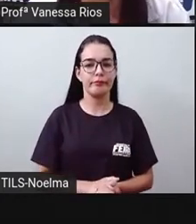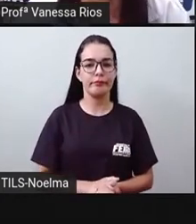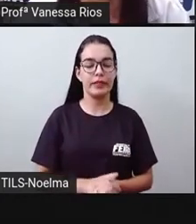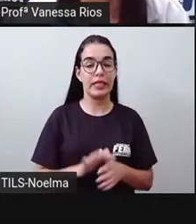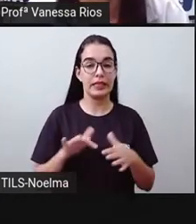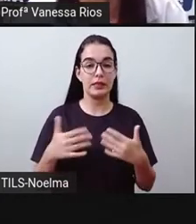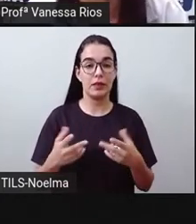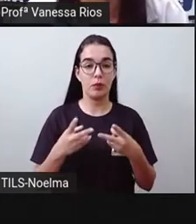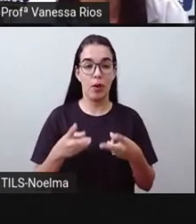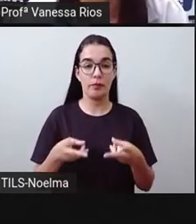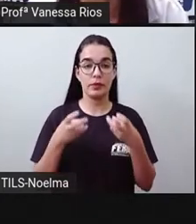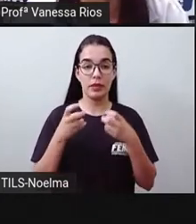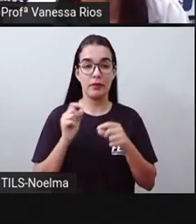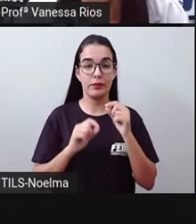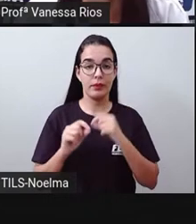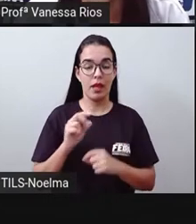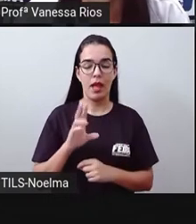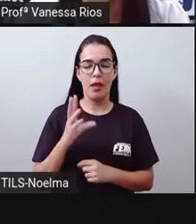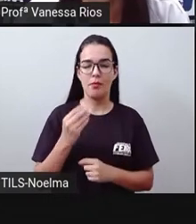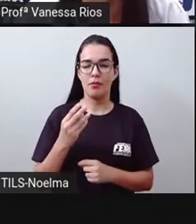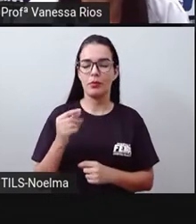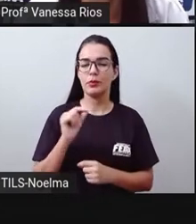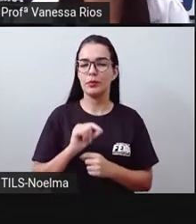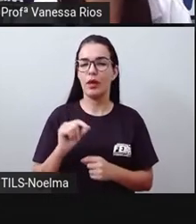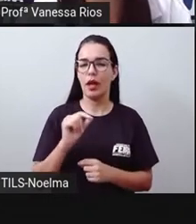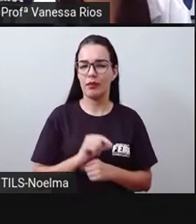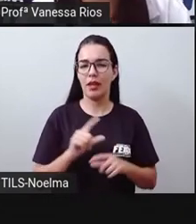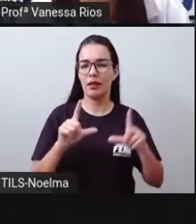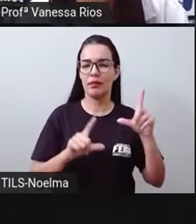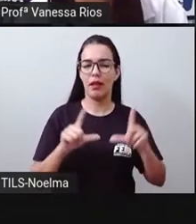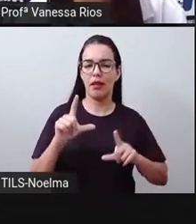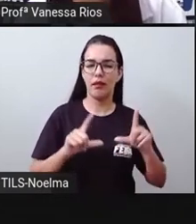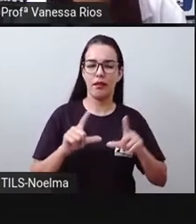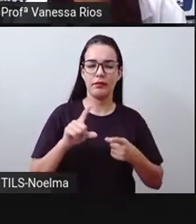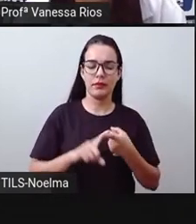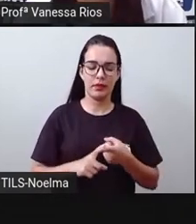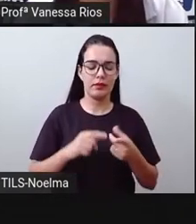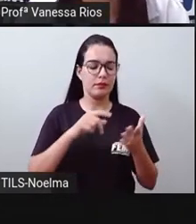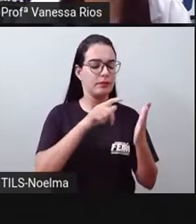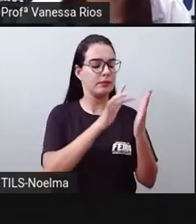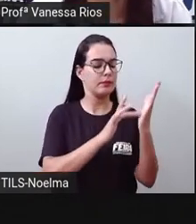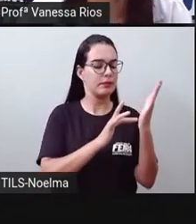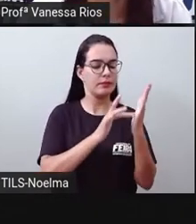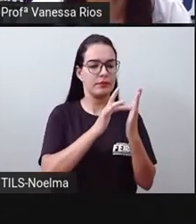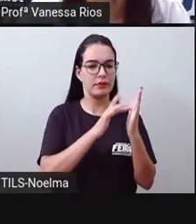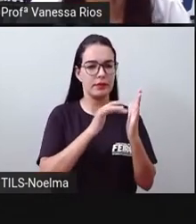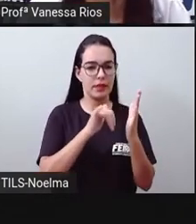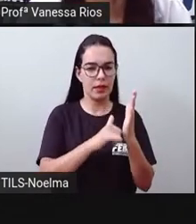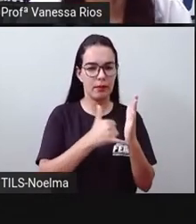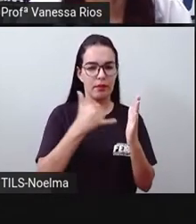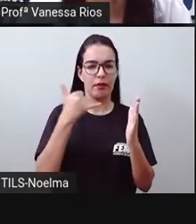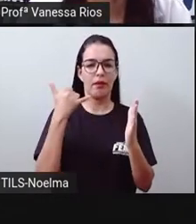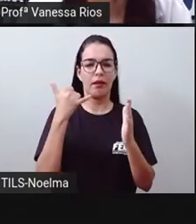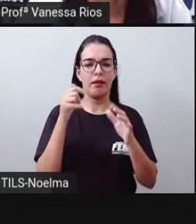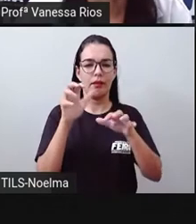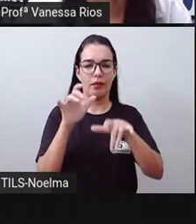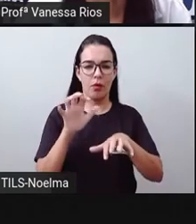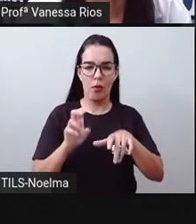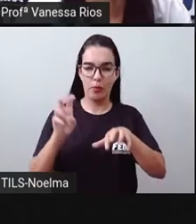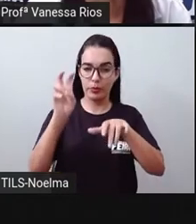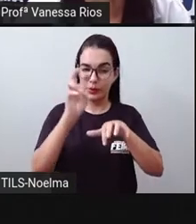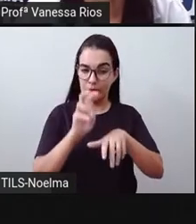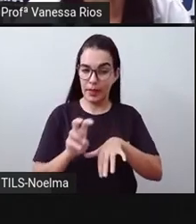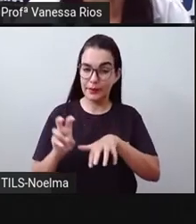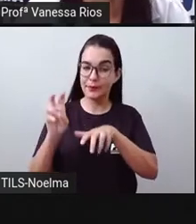gente observa isso muito nos aparelhos eletrônicos, principalmente os celulares, o computador, que como o